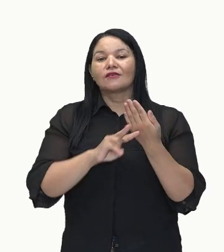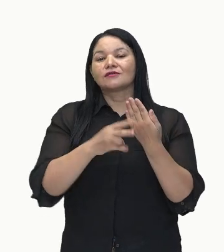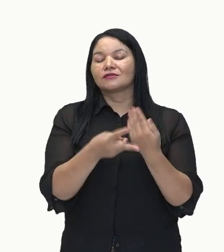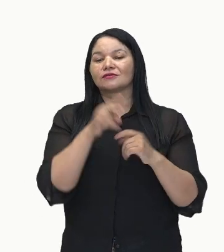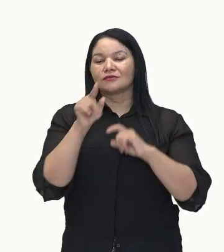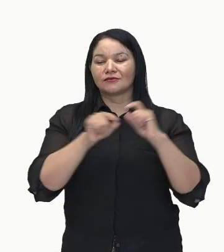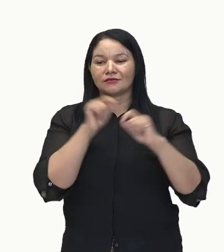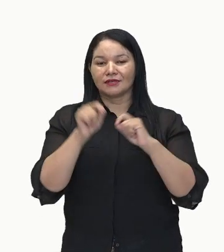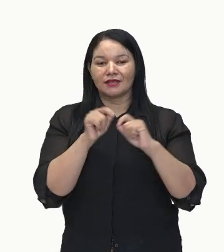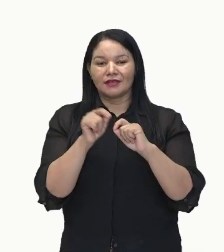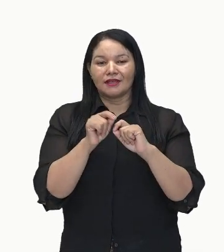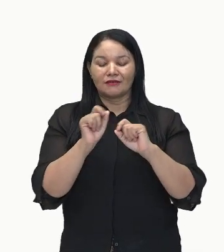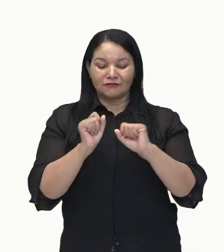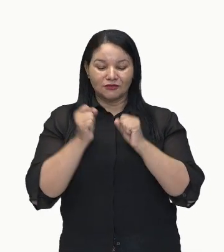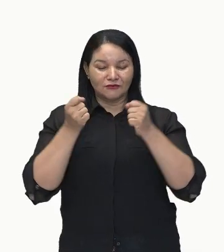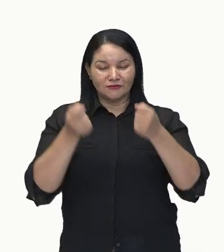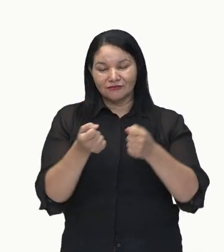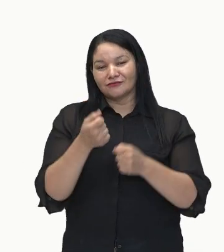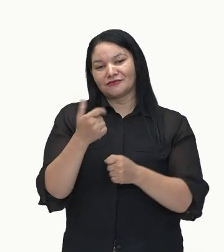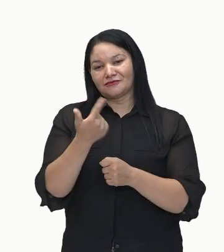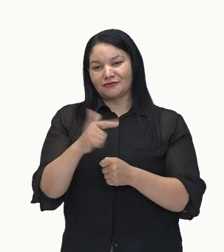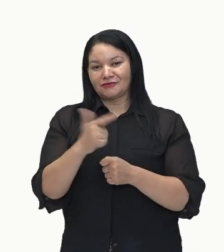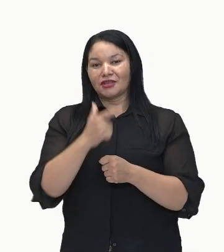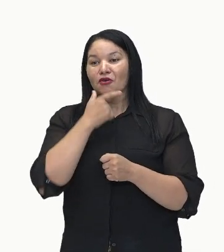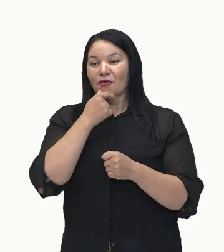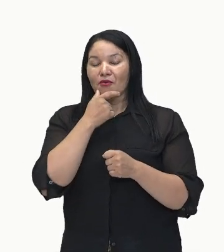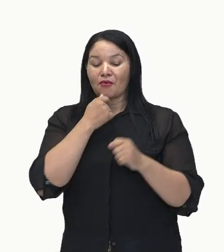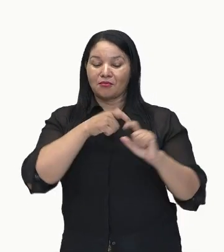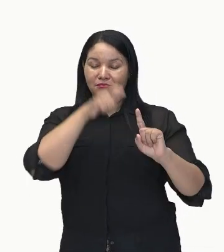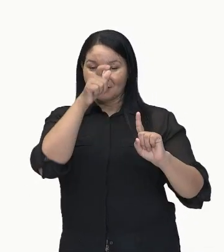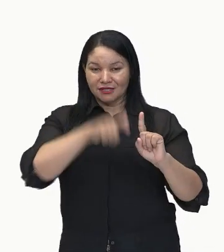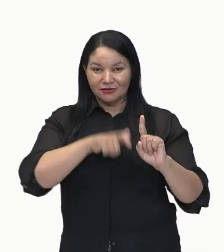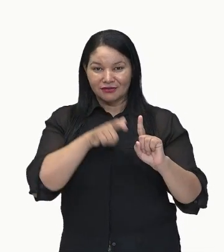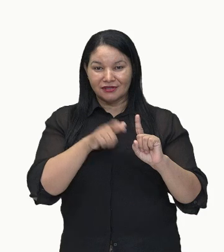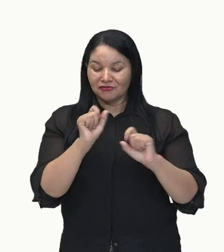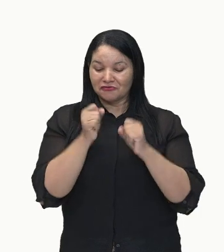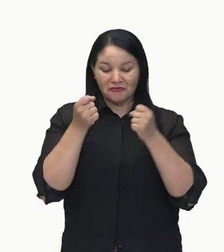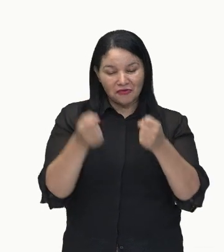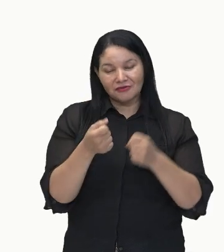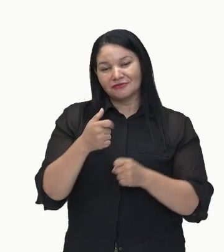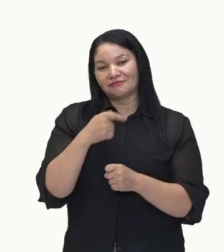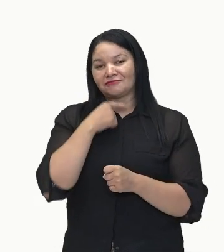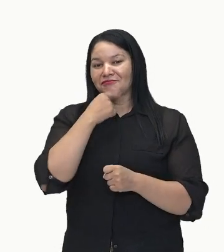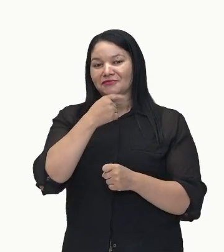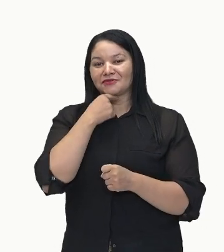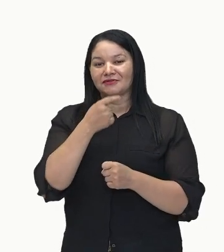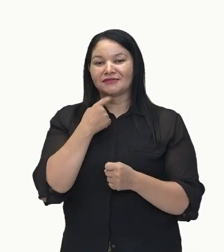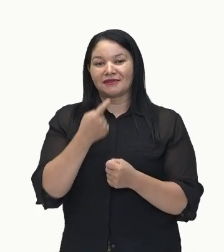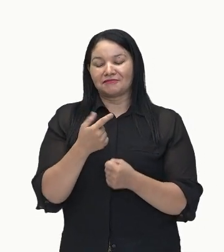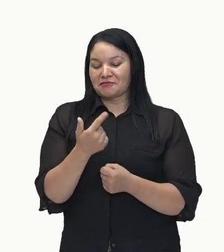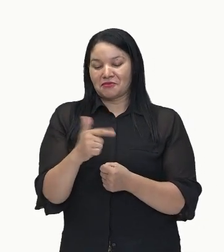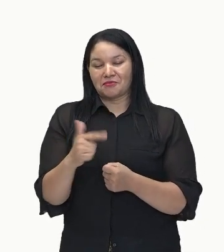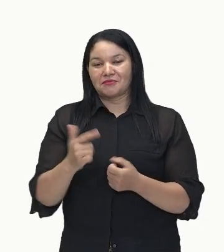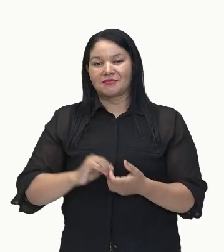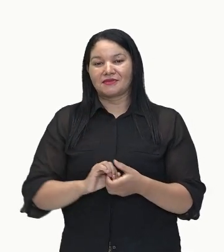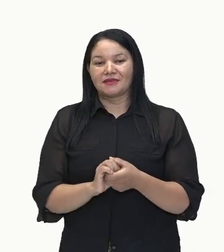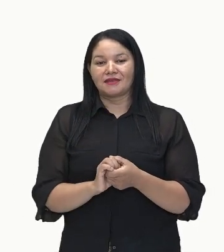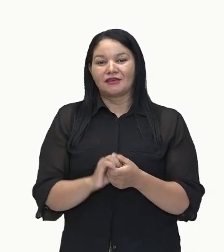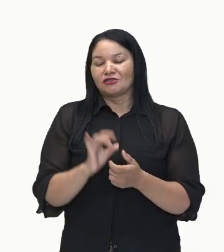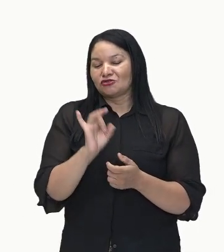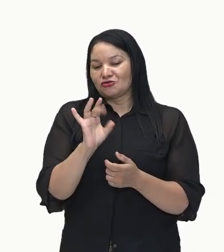E nisto vai longe, então o Jeca não se esforça, o Jeca não tem muita vontade, ele faz apenas